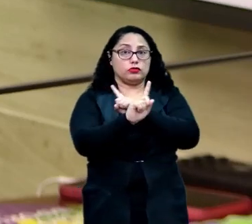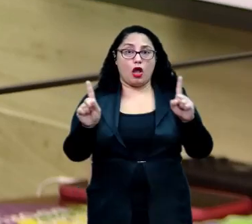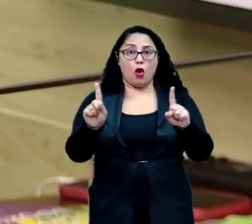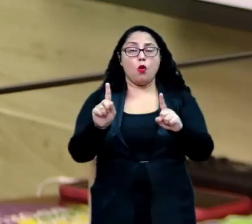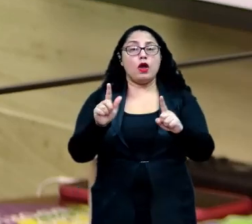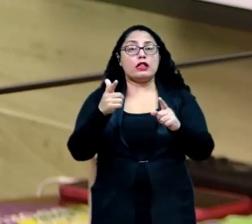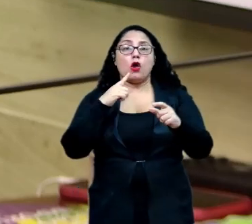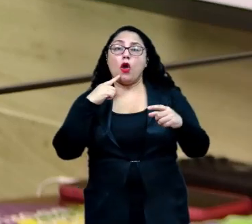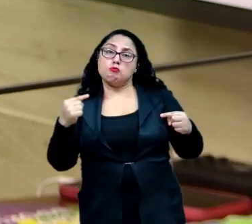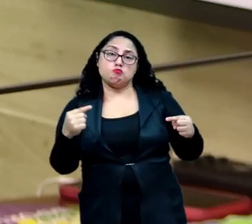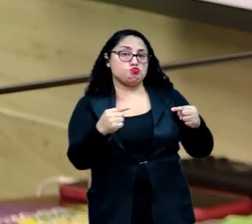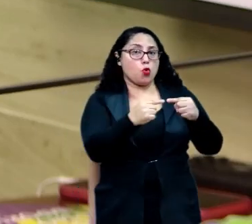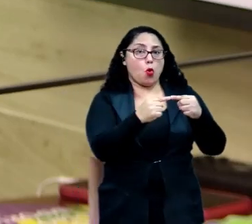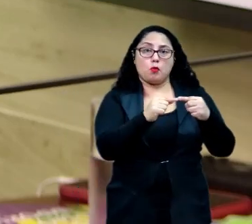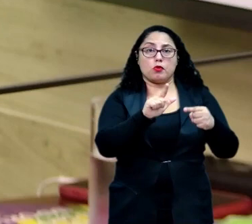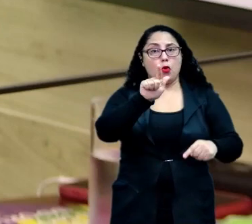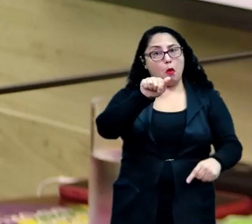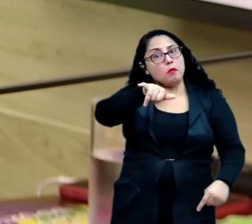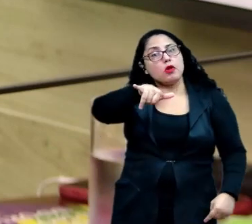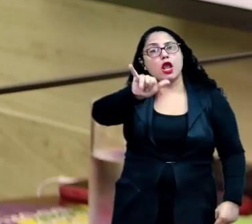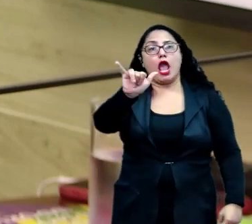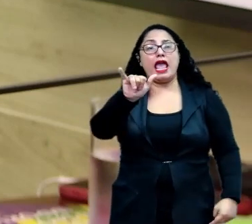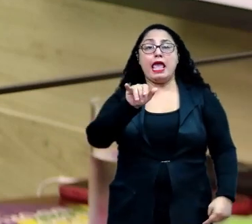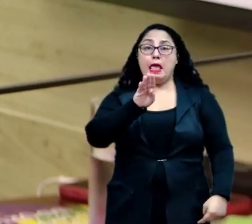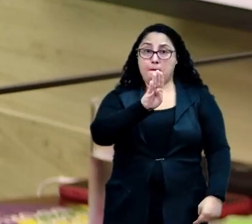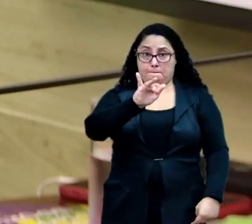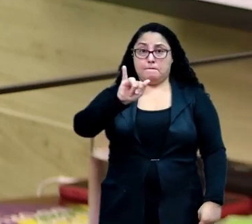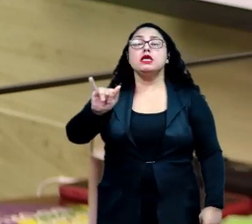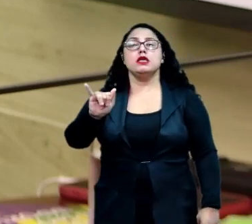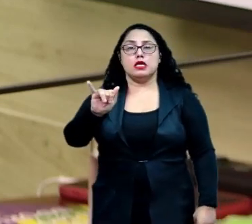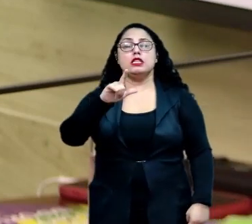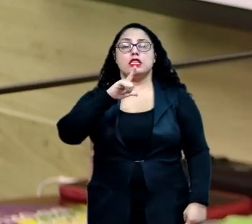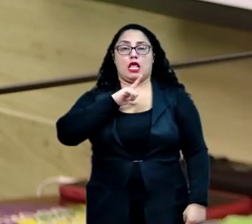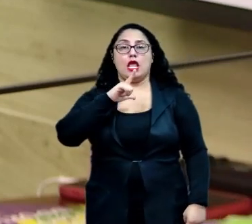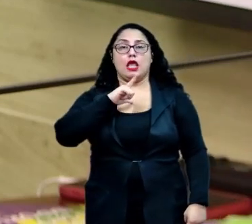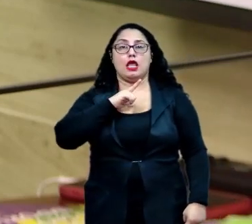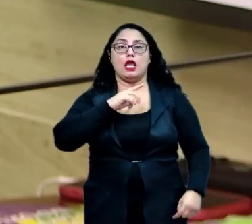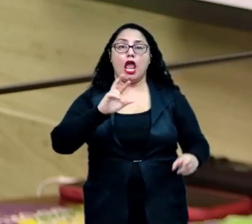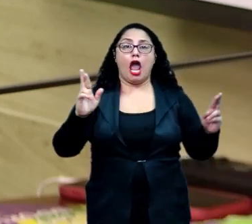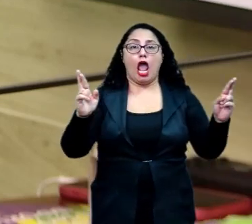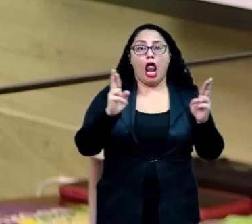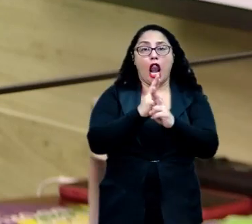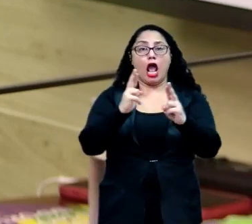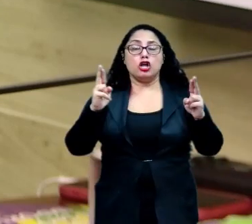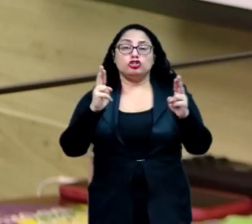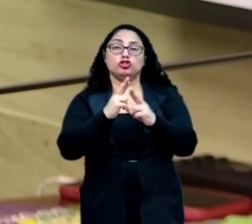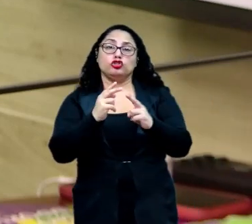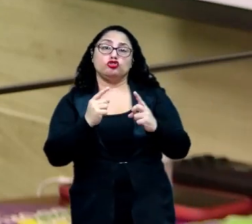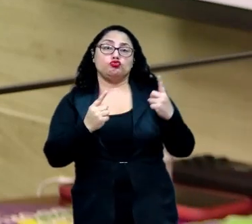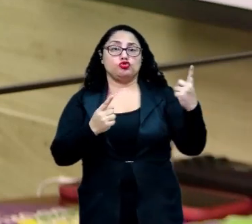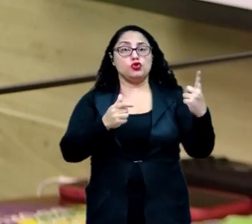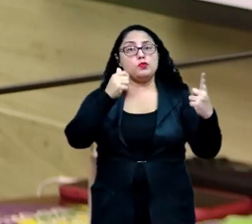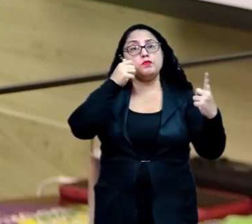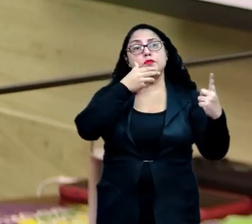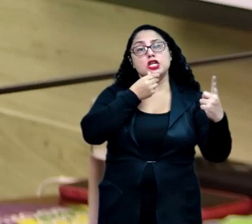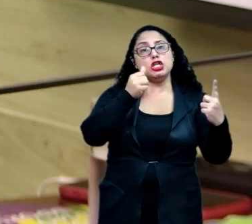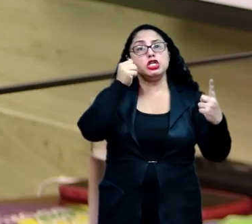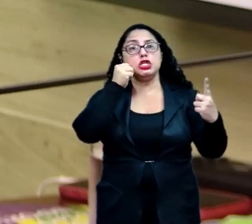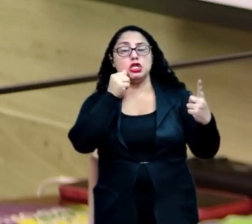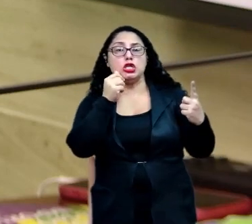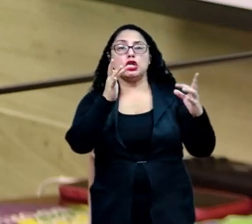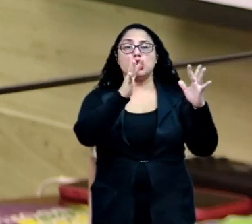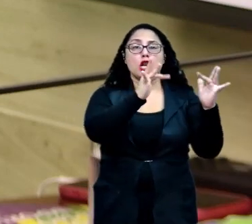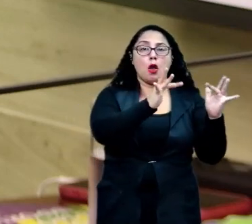eles não se encaixam aqui como gays. Bissexuais são as relações de meninos que namoram com